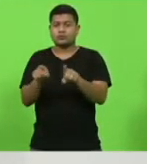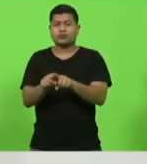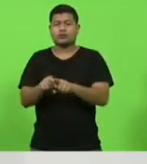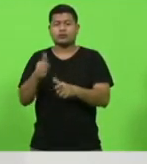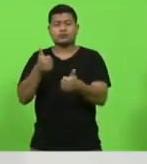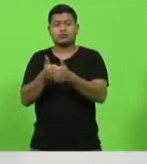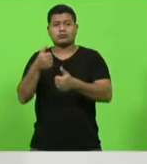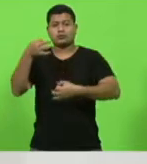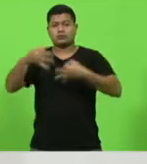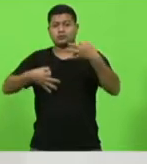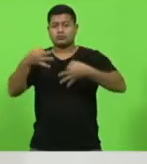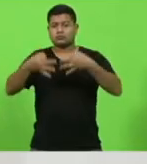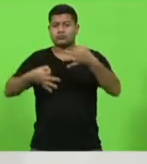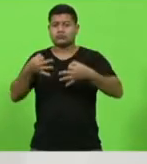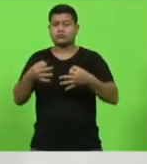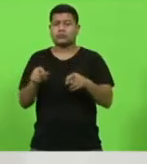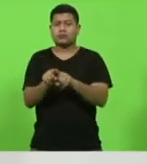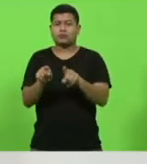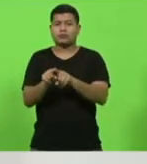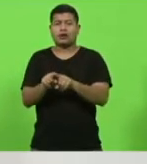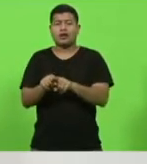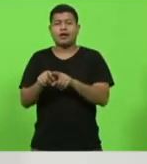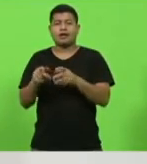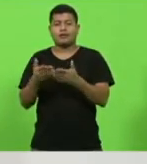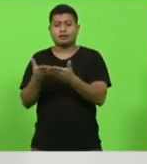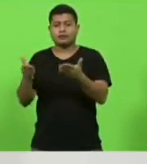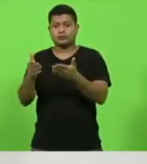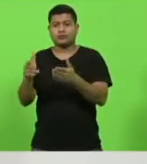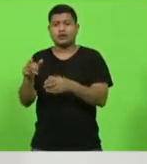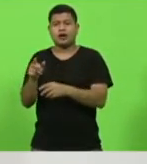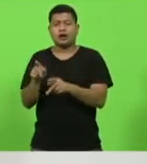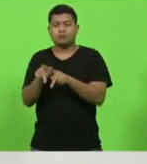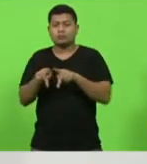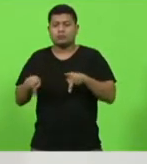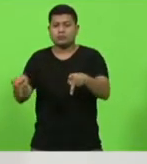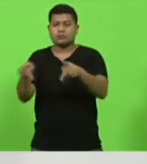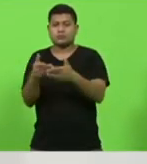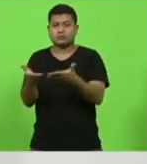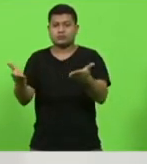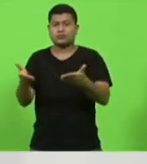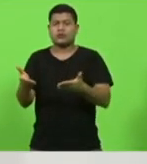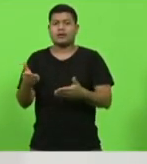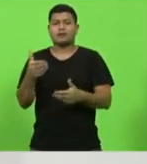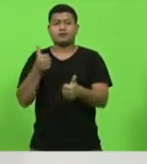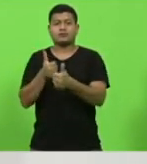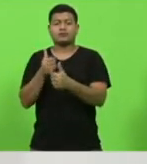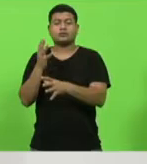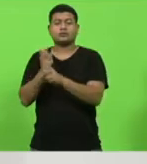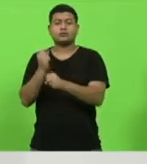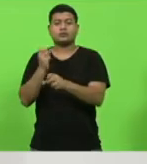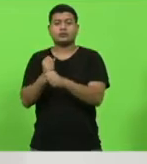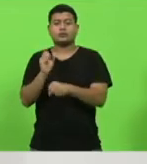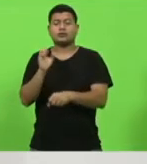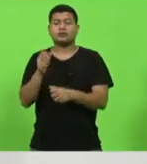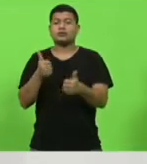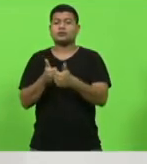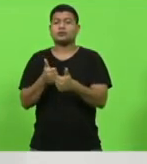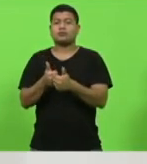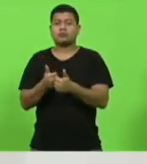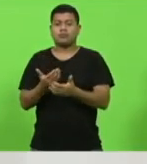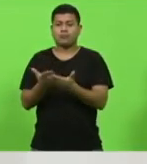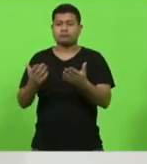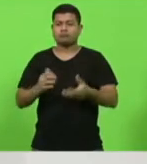por isso senhores senhores deputados comprimento esta casa cumprimento especial Deputado Mauro de Nadal